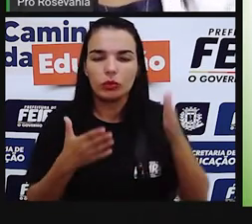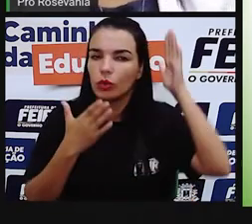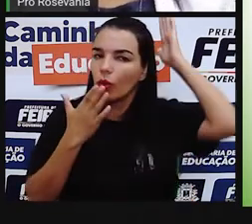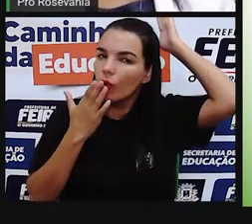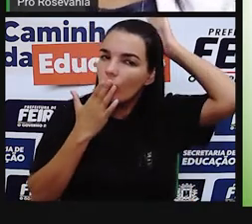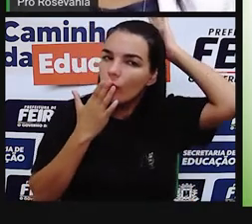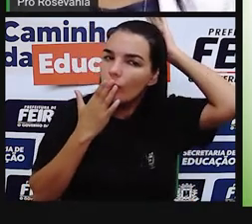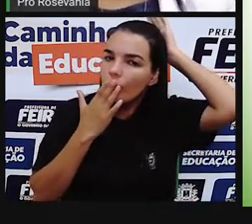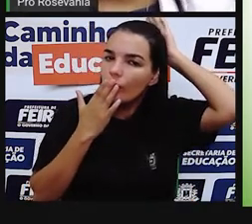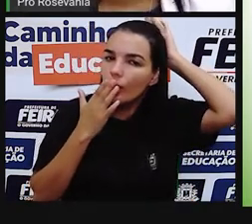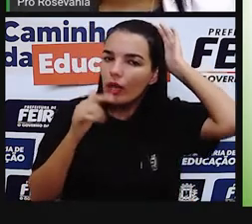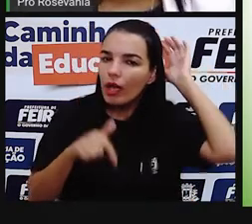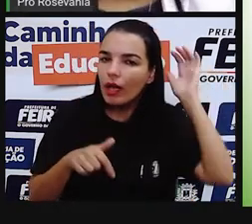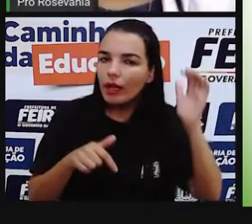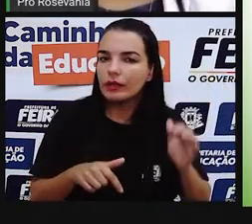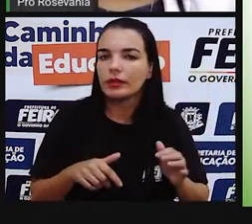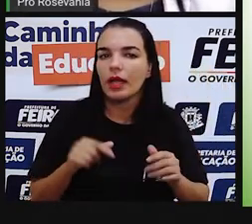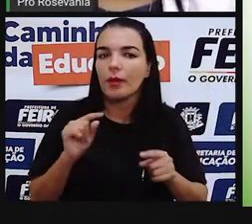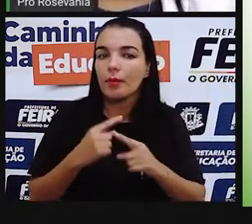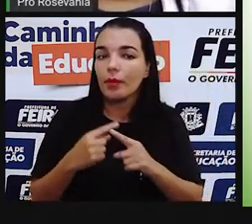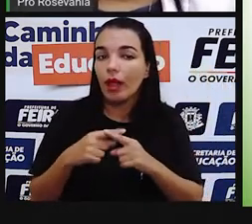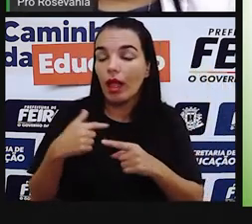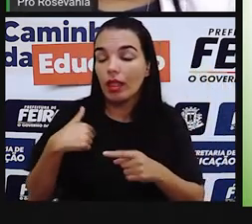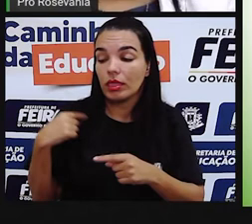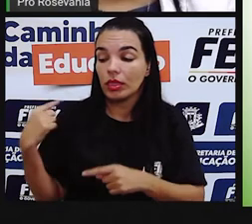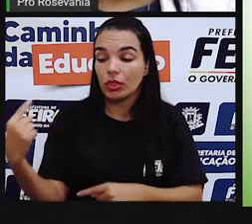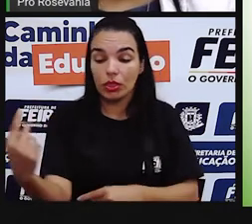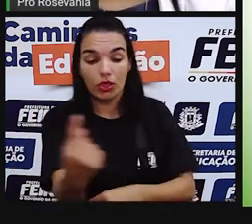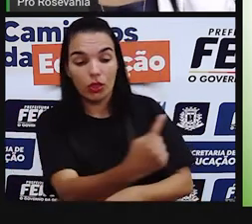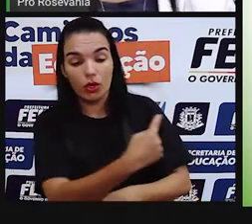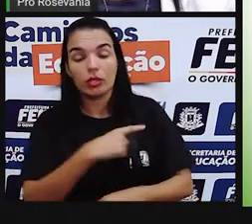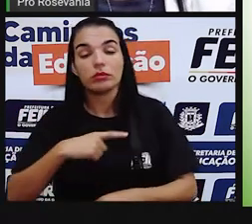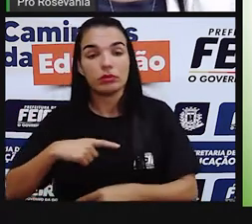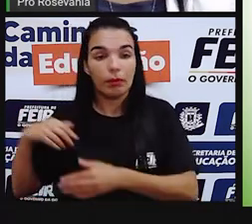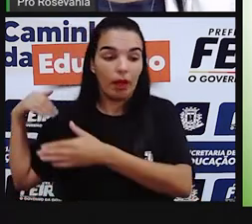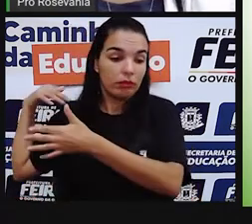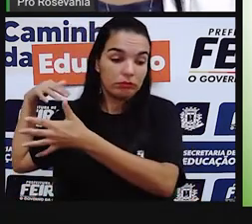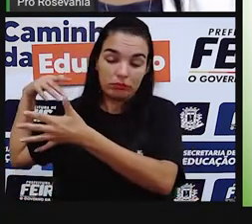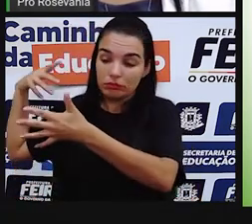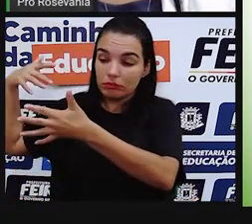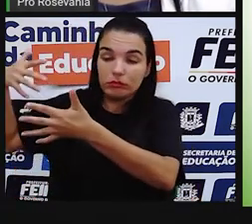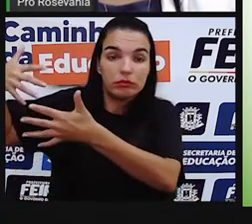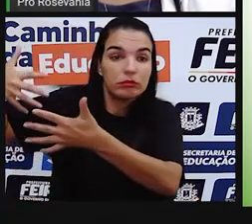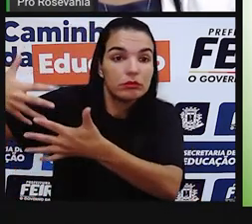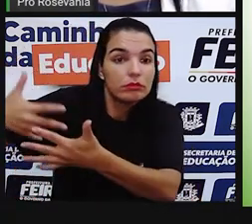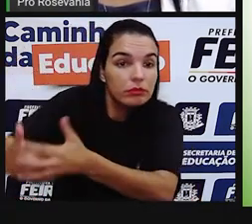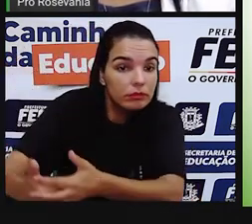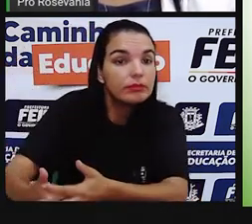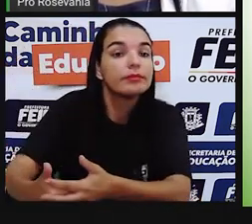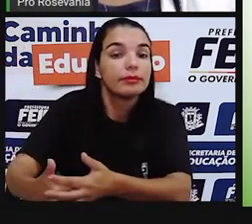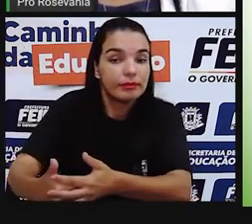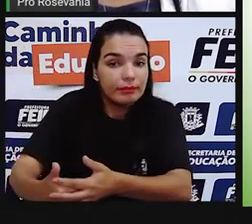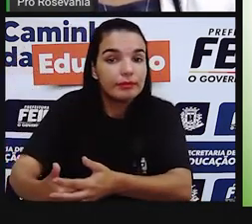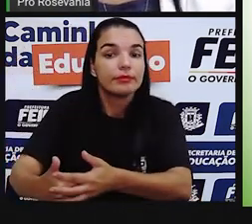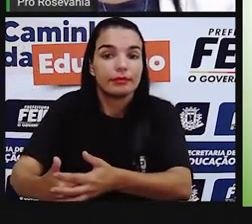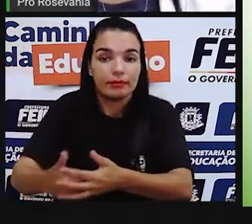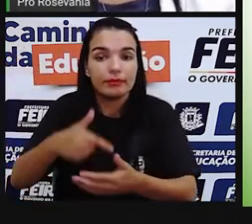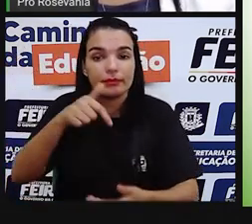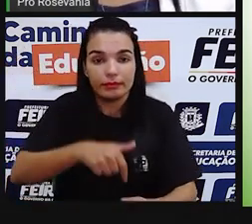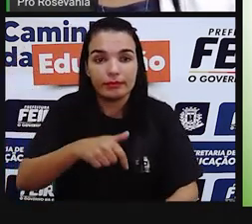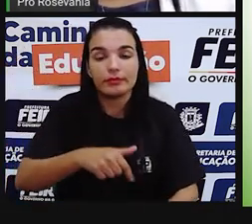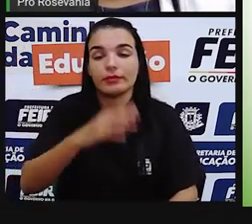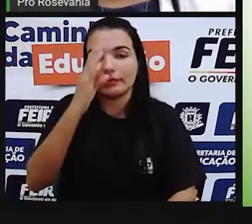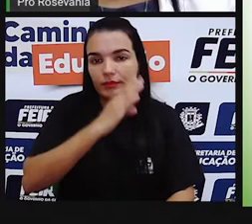indígenas de antes, eles são os descendentes dos habitantes nativos que viviam aqui antes da chegada dos colonizadores lá